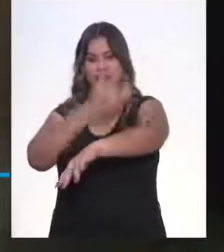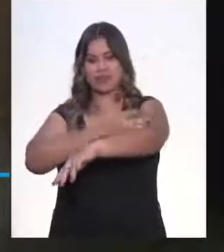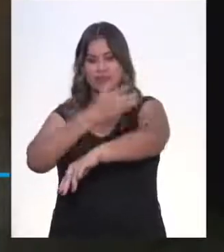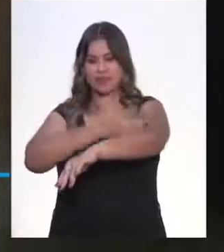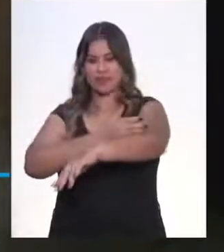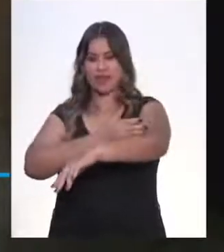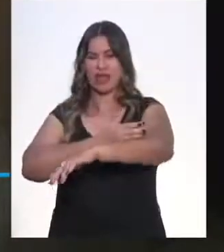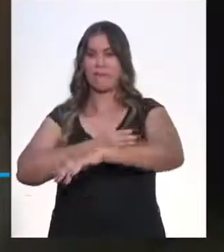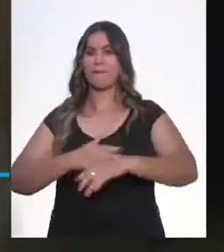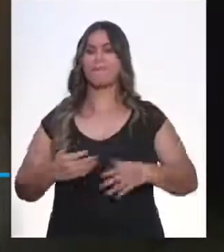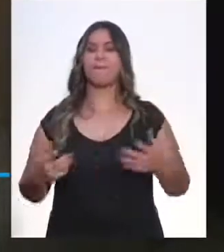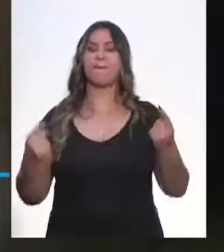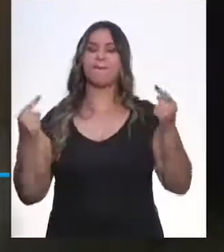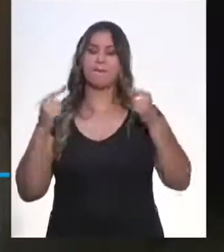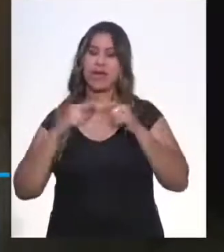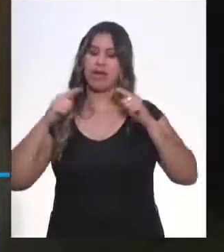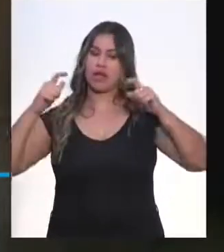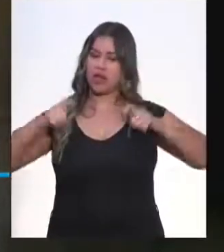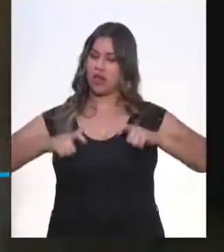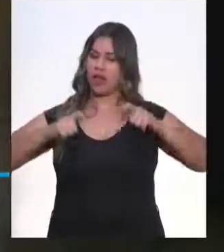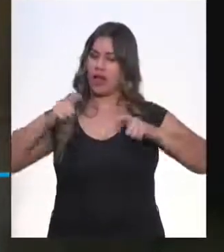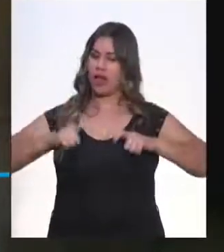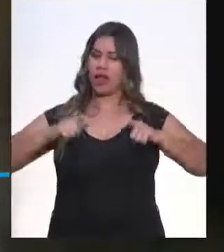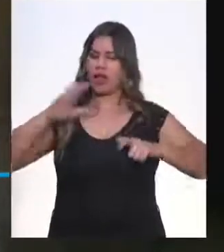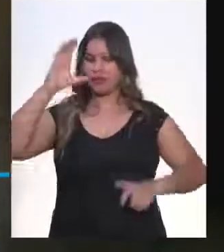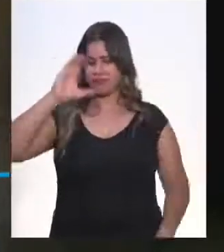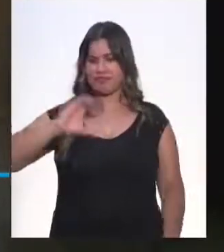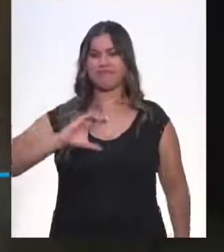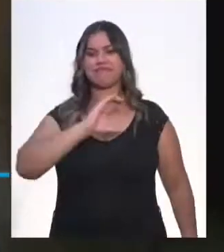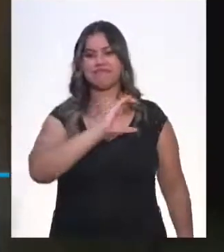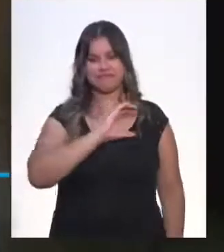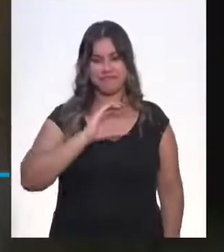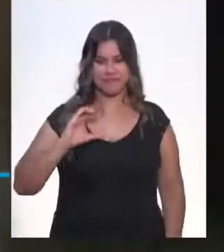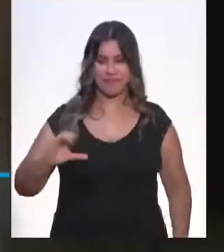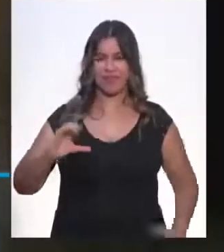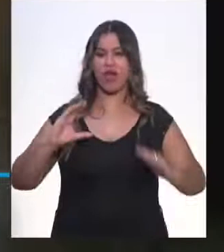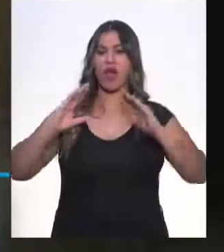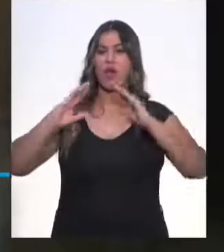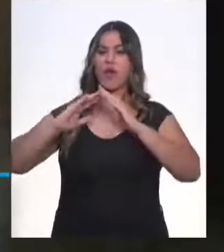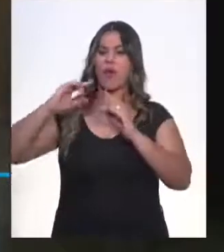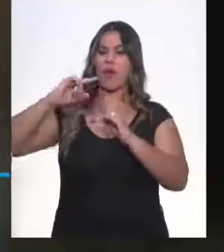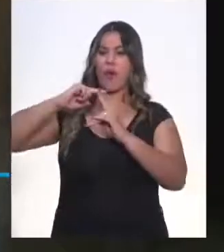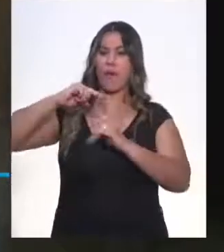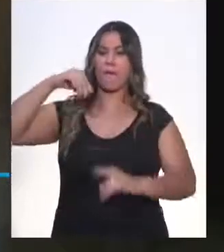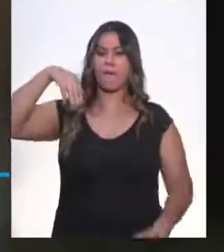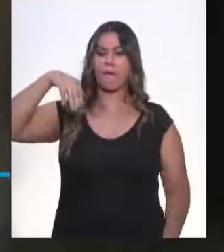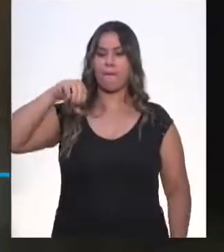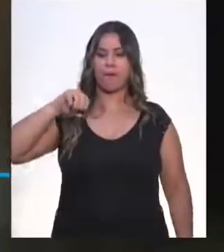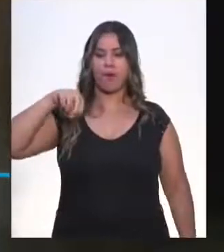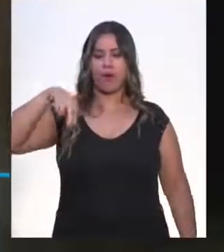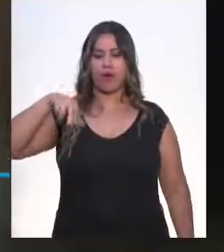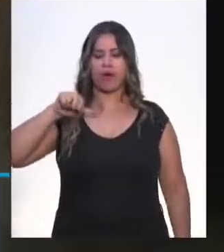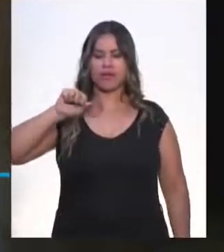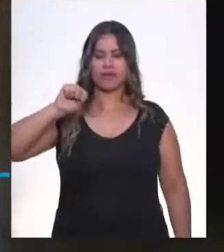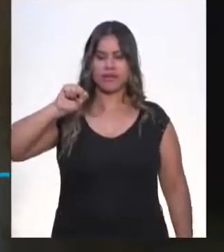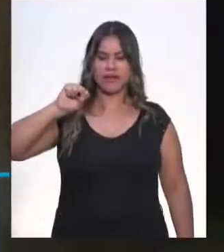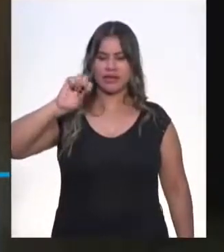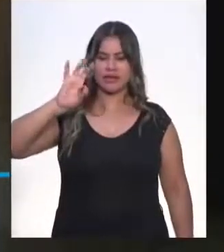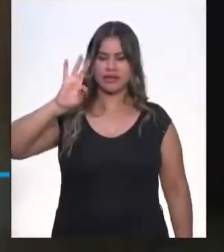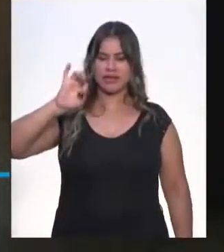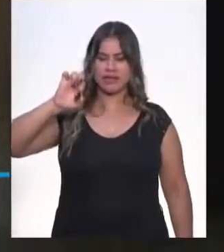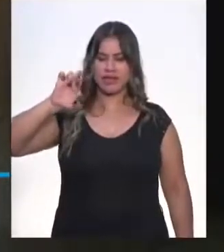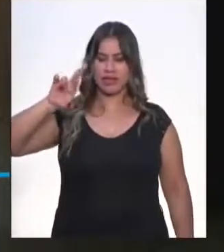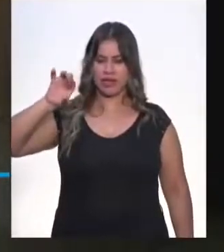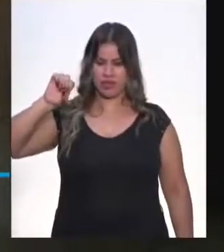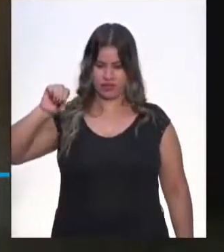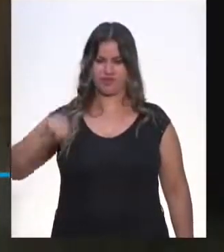principalmente no âmbito, né, do catolicismo, nos monastérios. Não é? E se a gente caminhar mais um